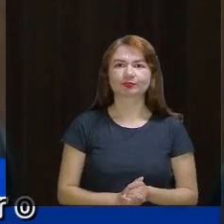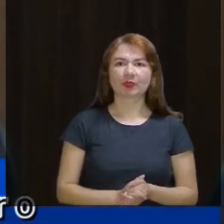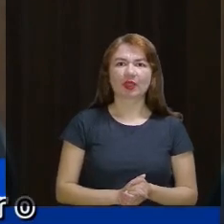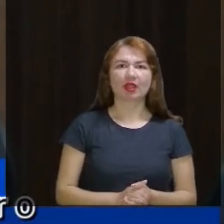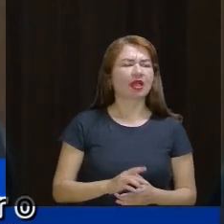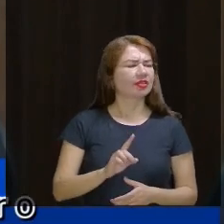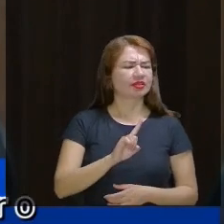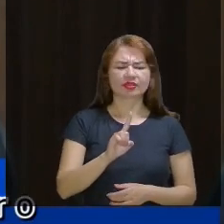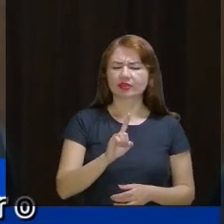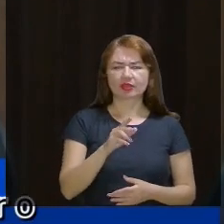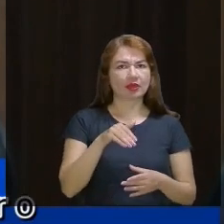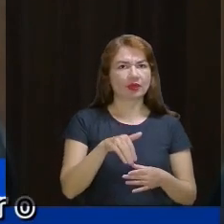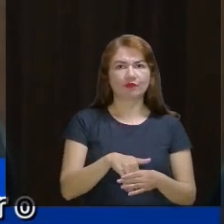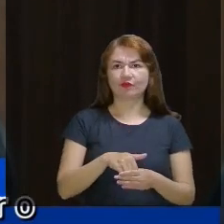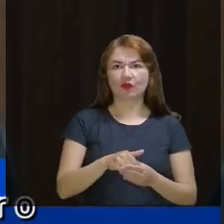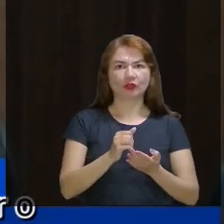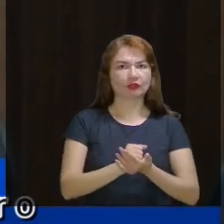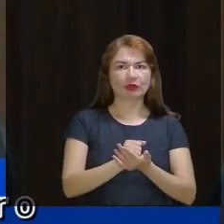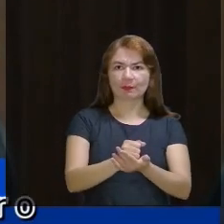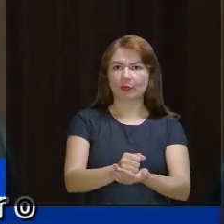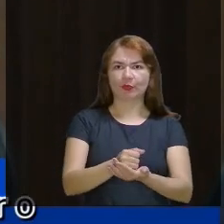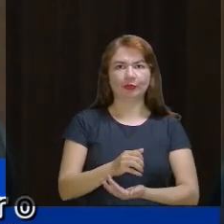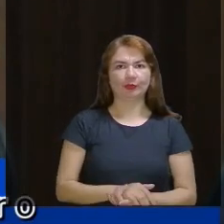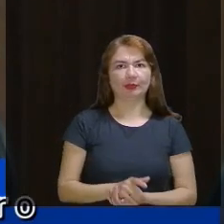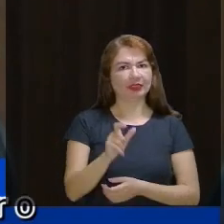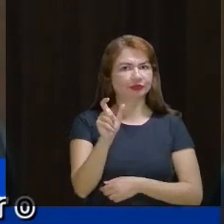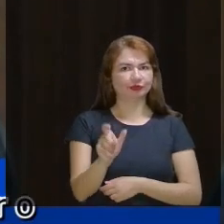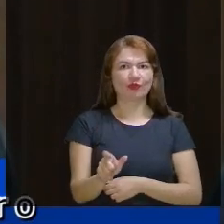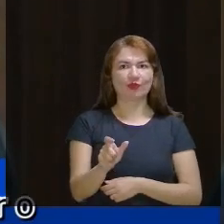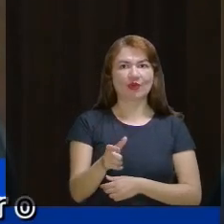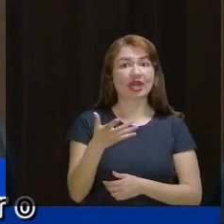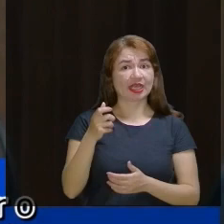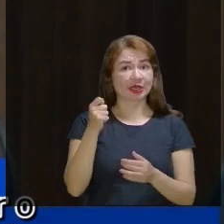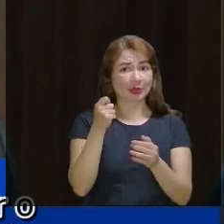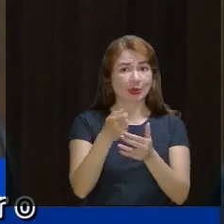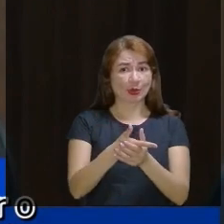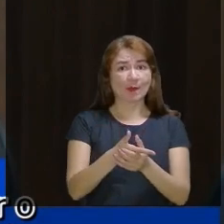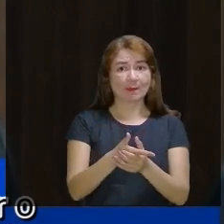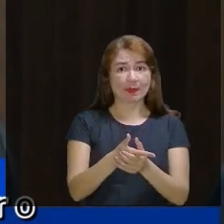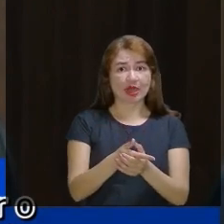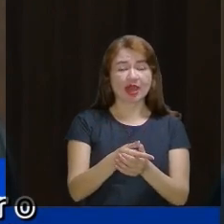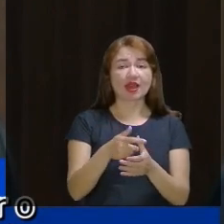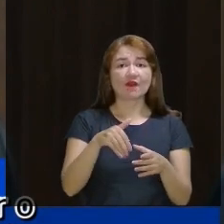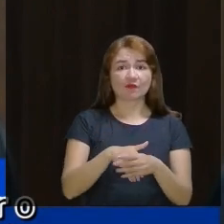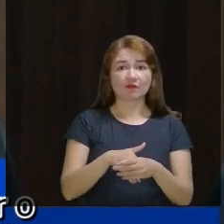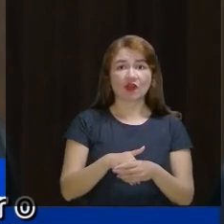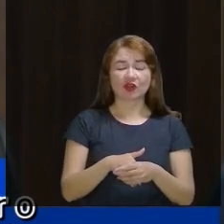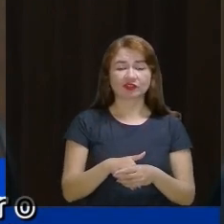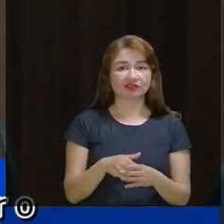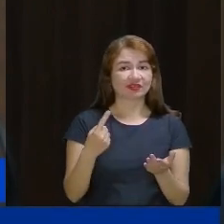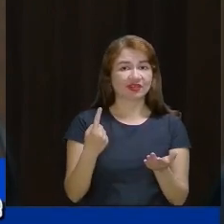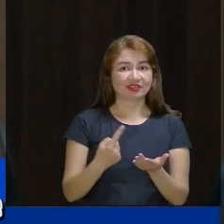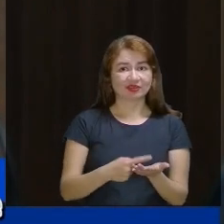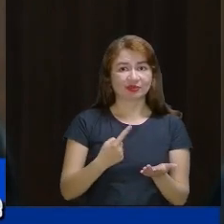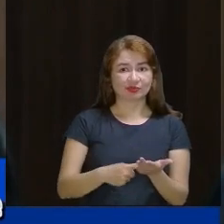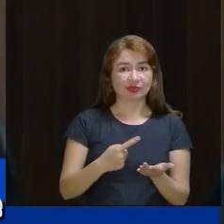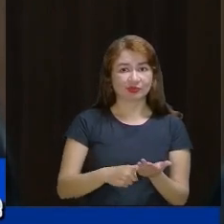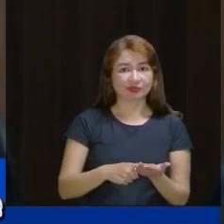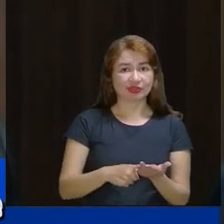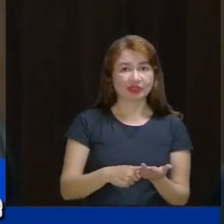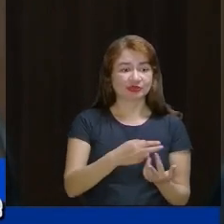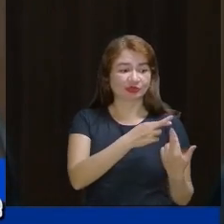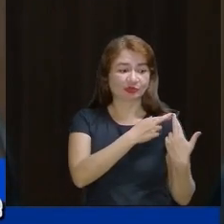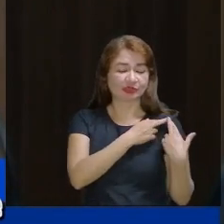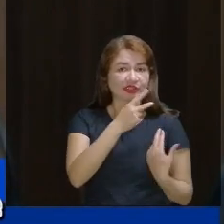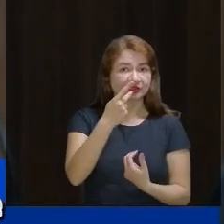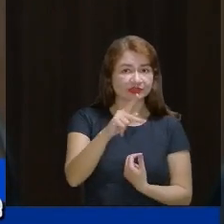votar não dar apoio, porque aquela pessoa que tenta comprar o voto de alguém não tem compromisso com você. Essa foi,